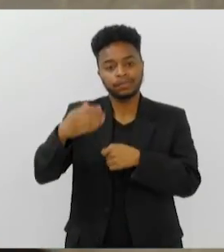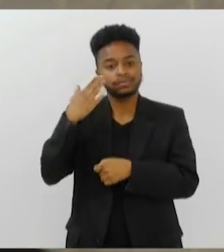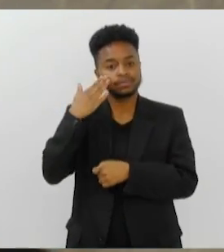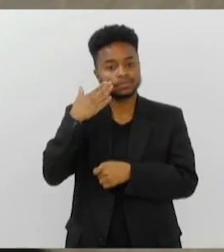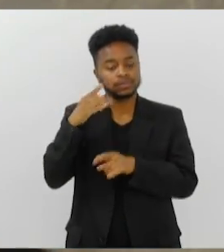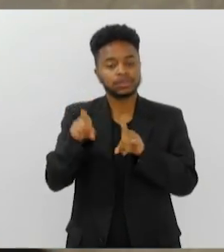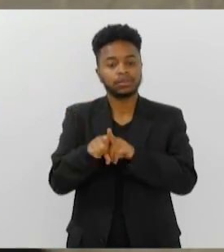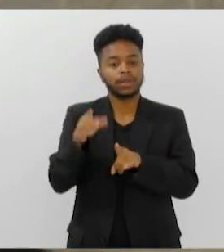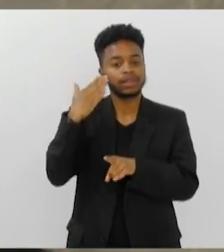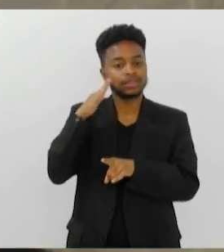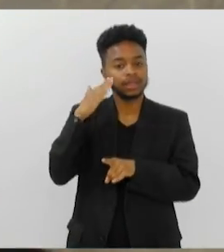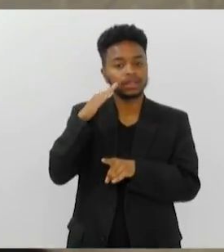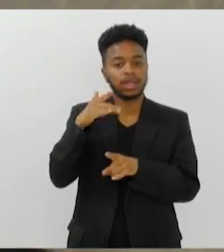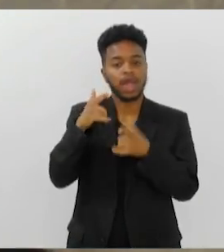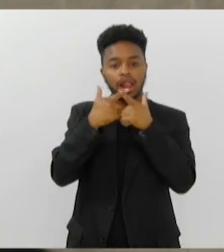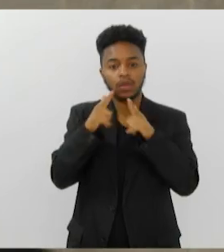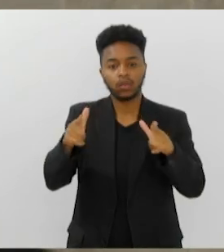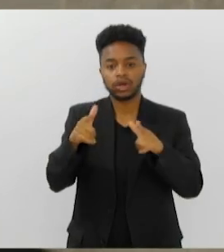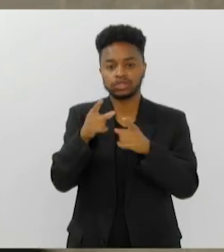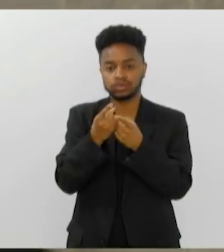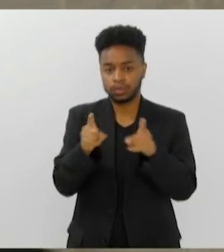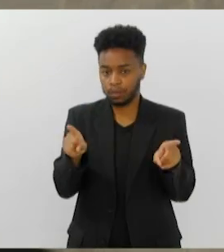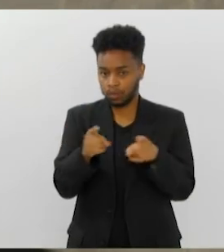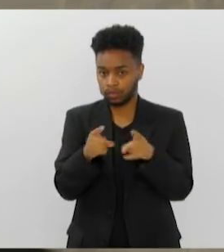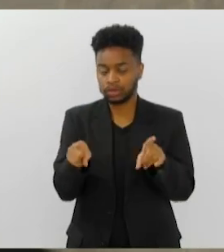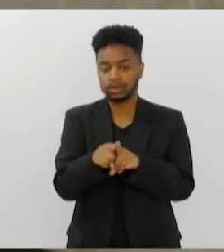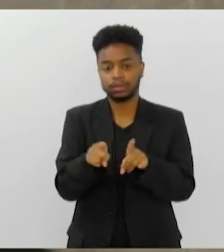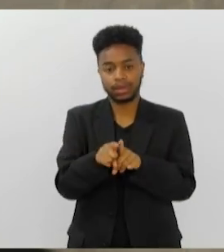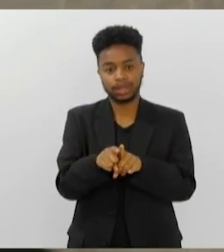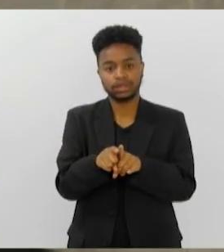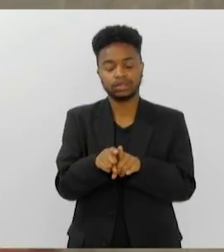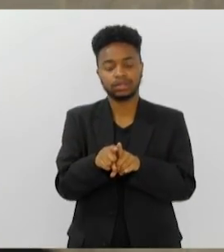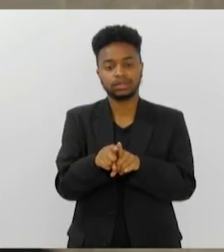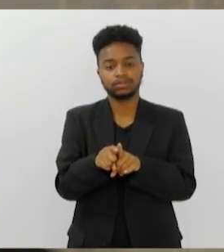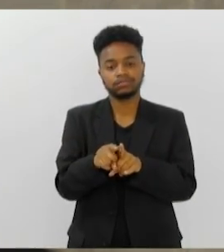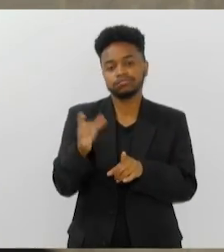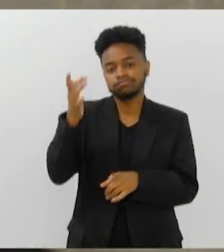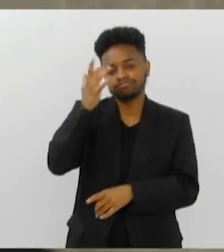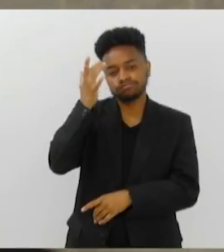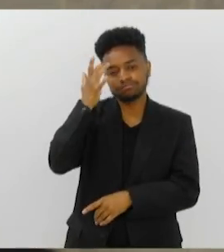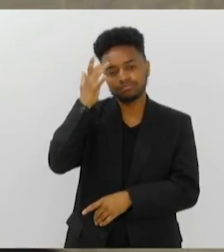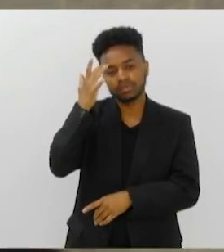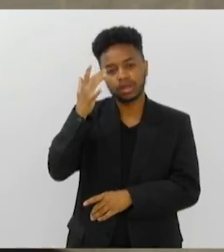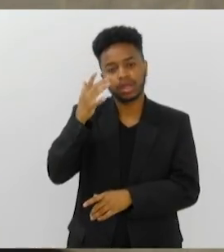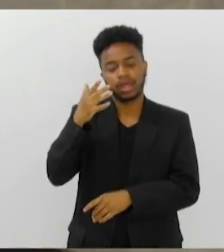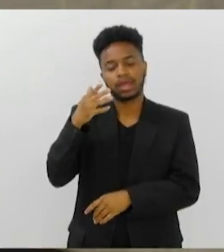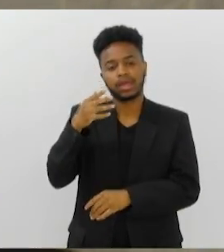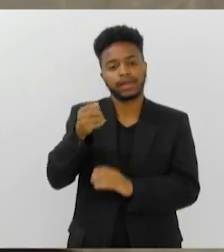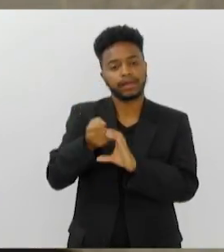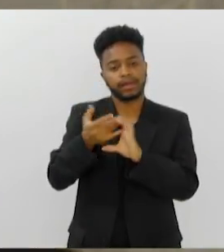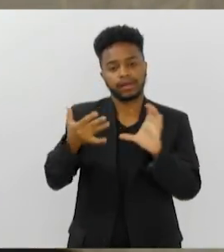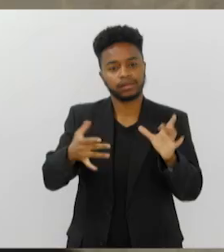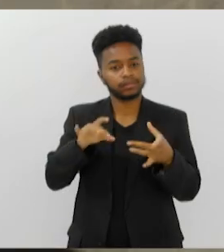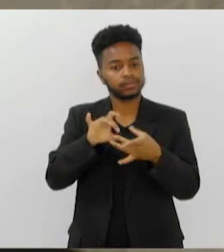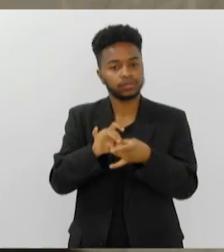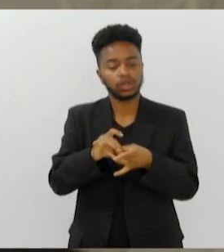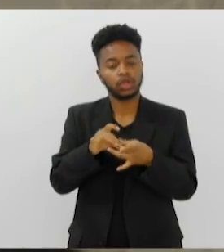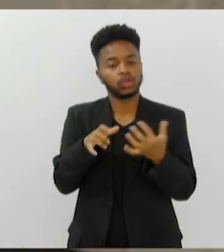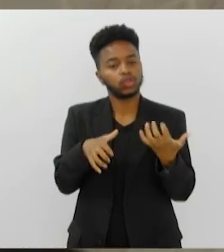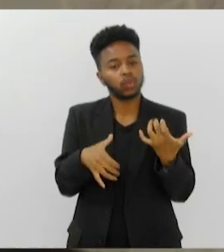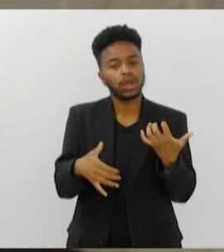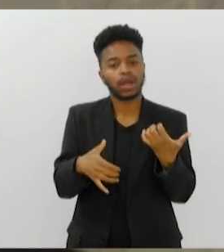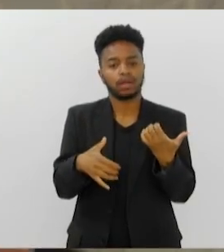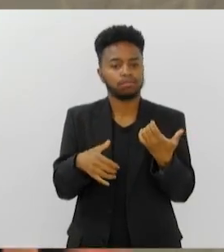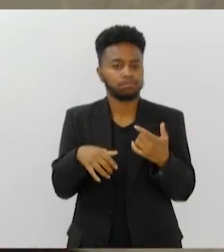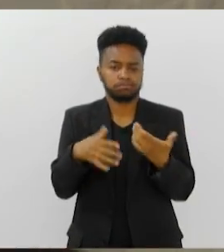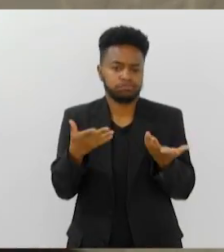a linguagem musical, entender e dominar as expertises que envolvem tocar um instrumento,